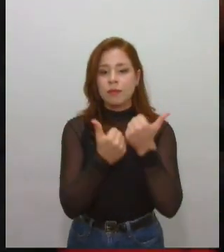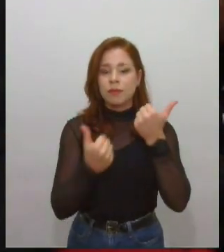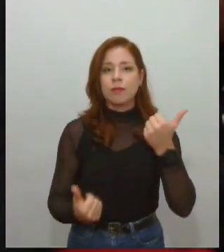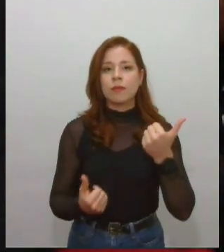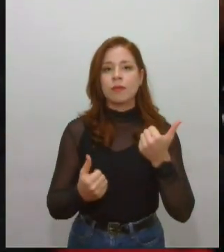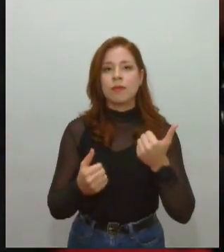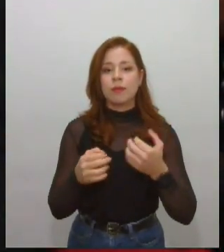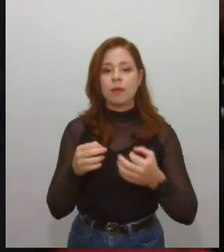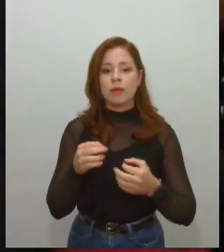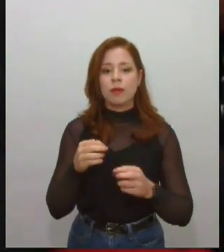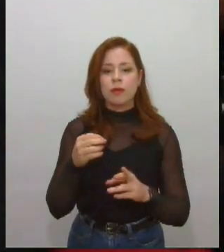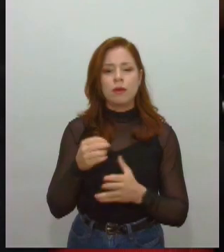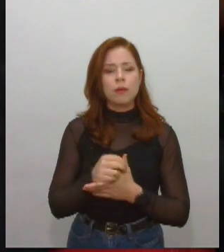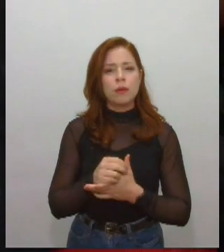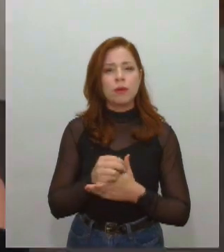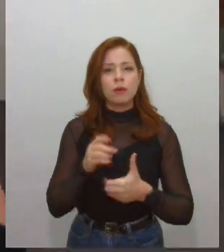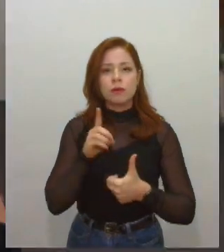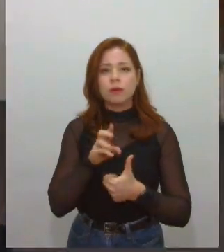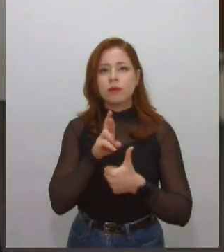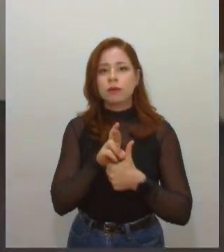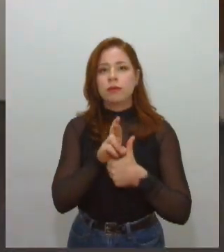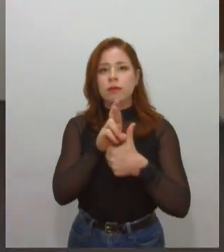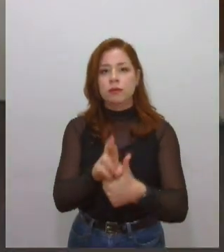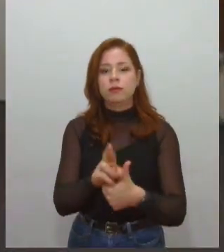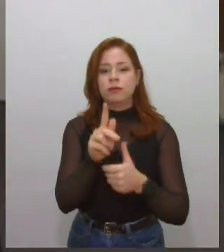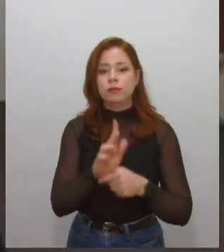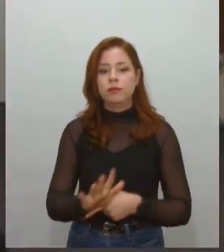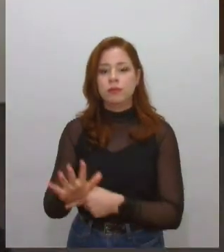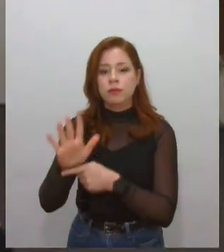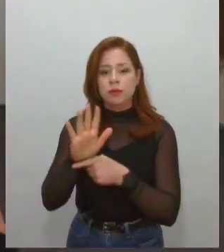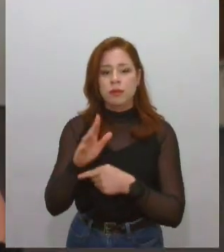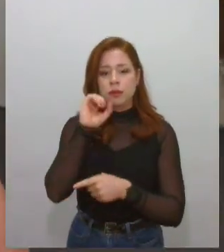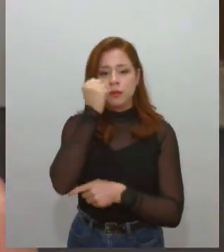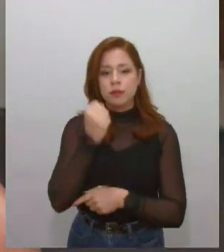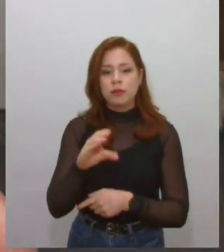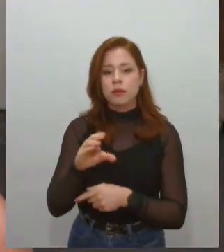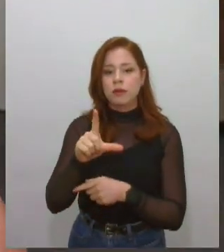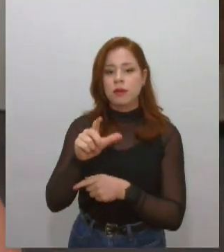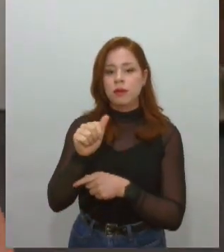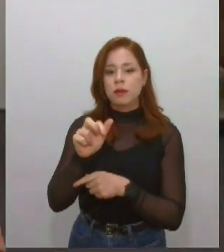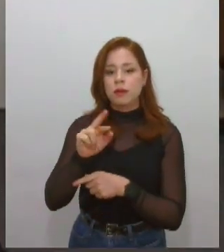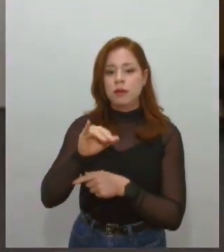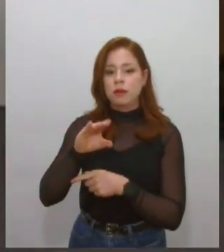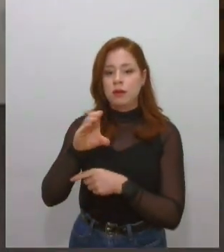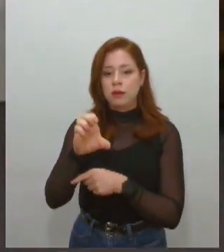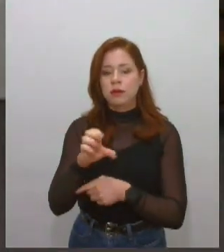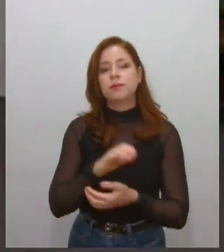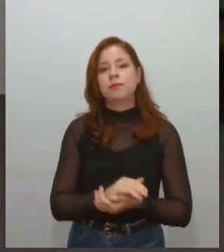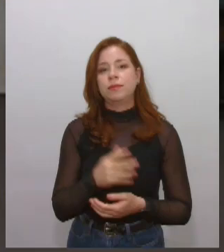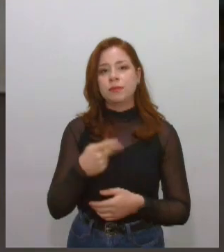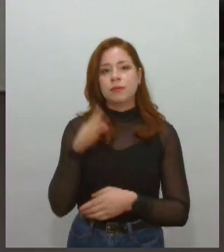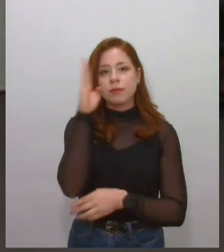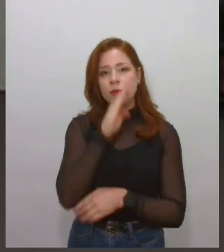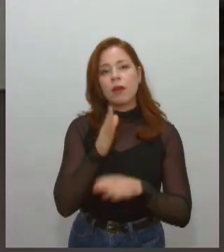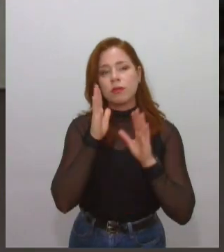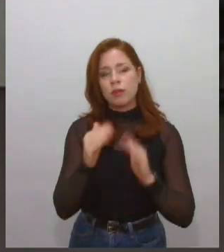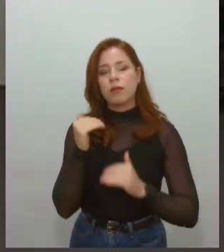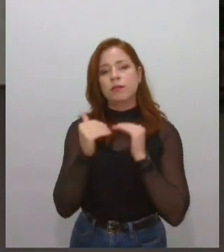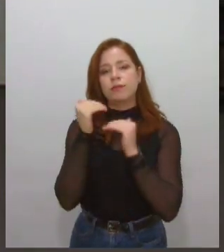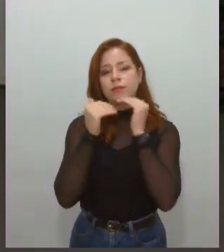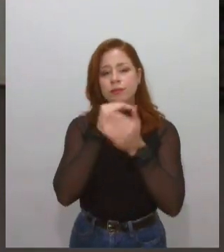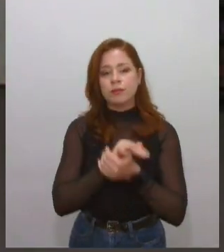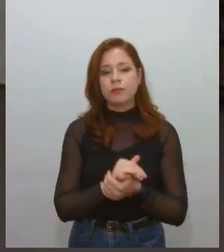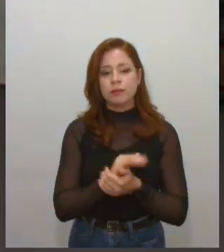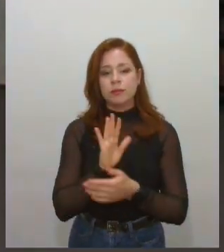em Sergipe, Clarice Malta. Infelizmente, aqui no Brasil, apesar dos avanços já ocorridos, nós nos deparamos ainda